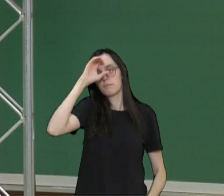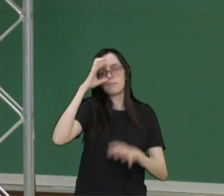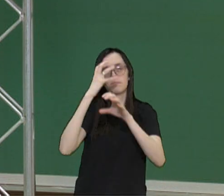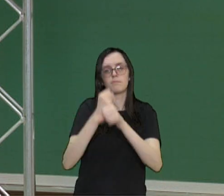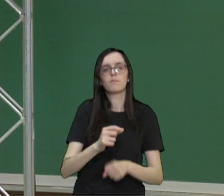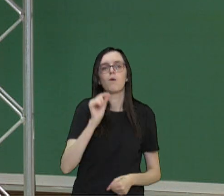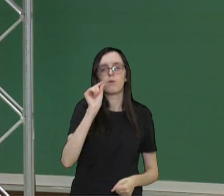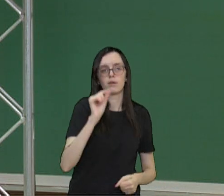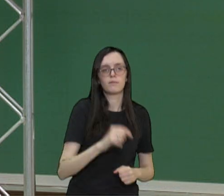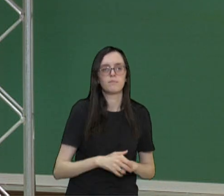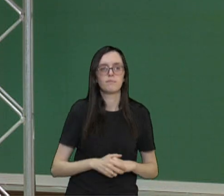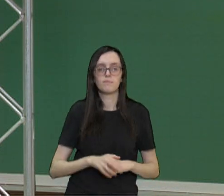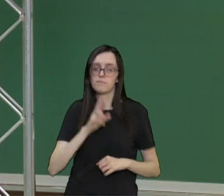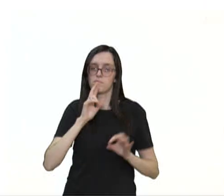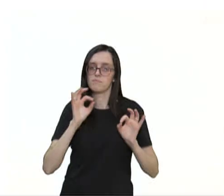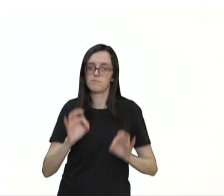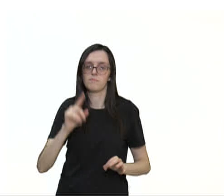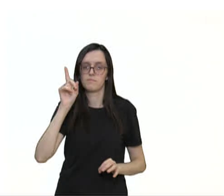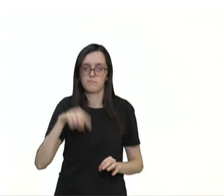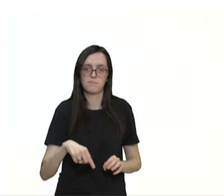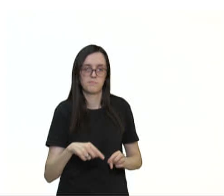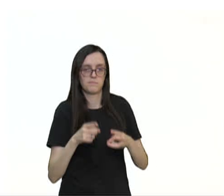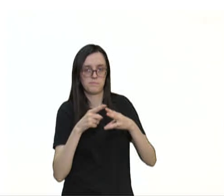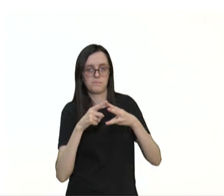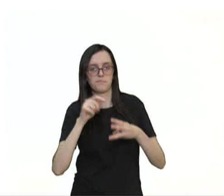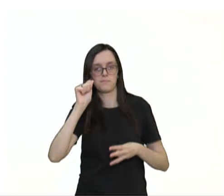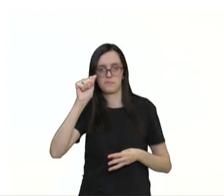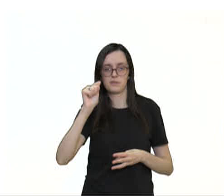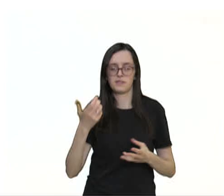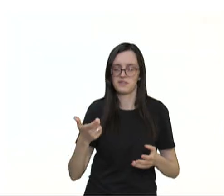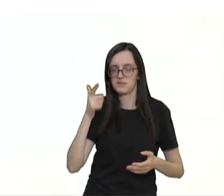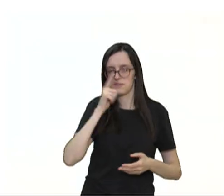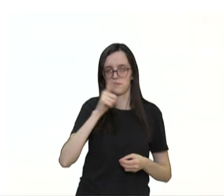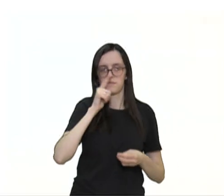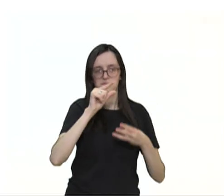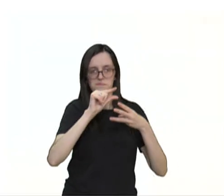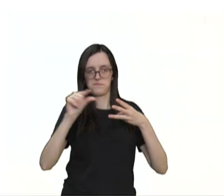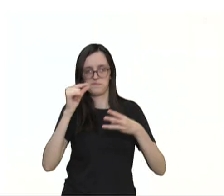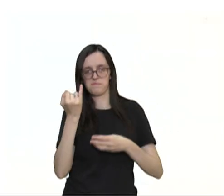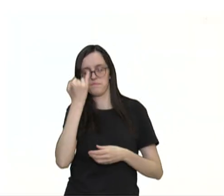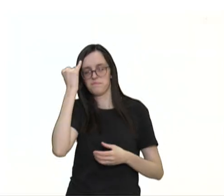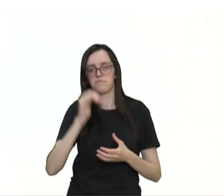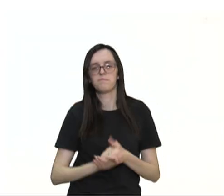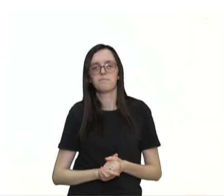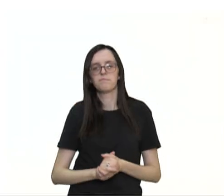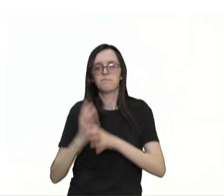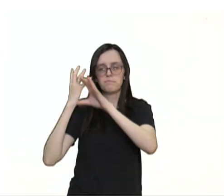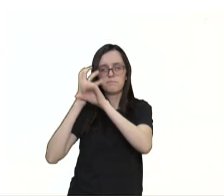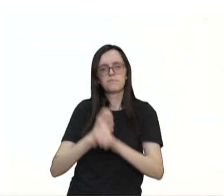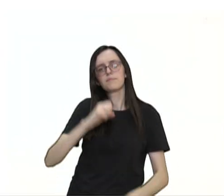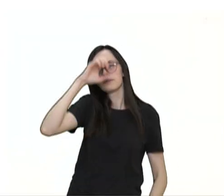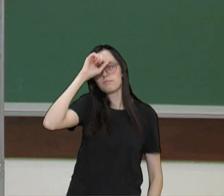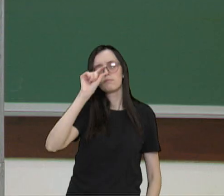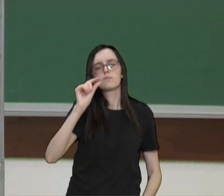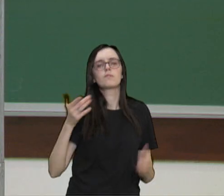hoje. Então, a resposta correta, né? Grifadinha para você, marcadinha. O que aprendemos